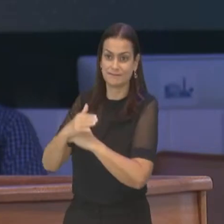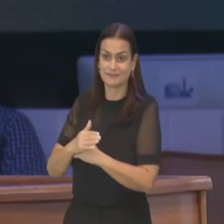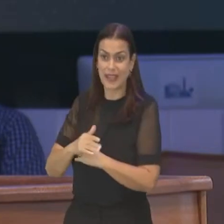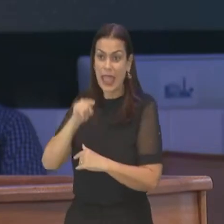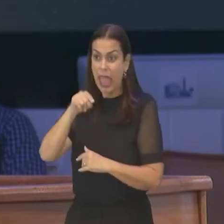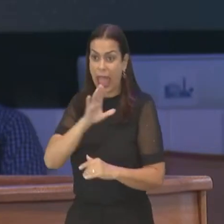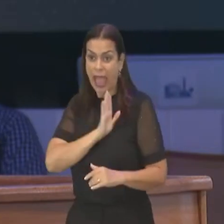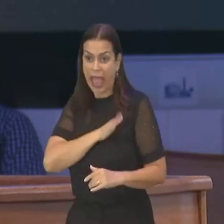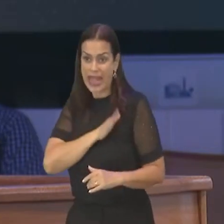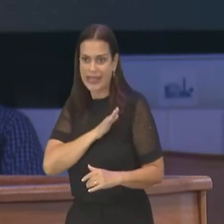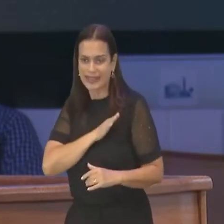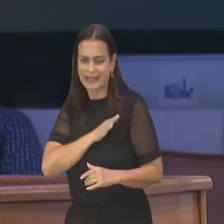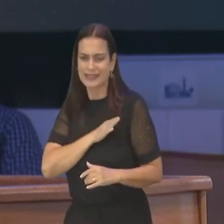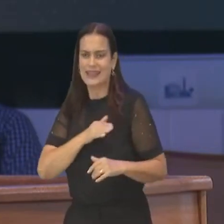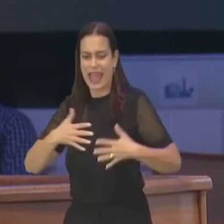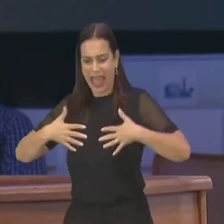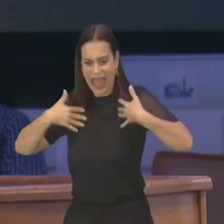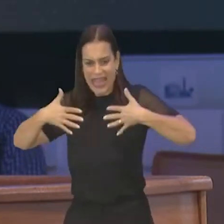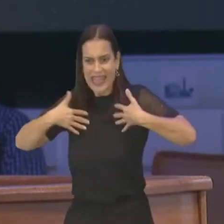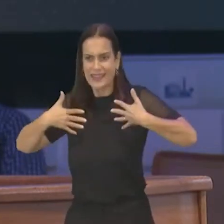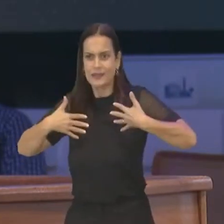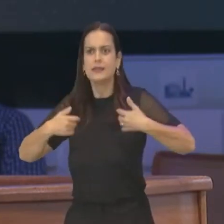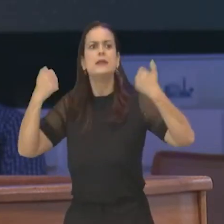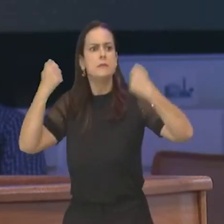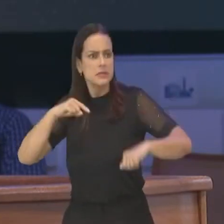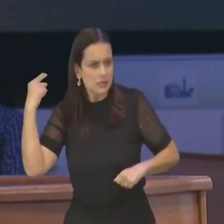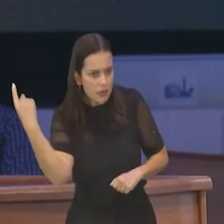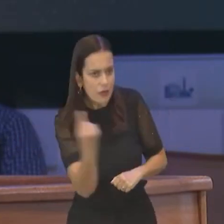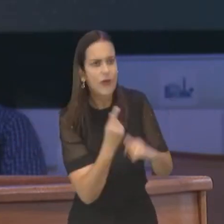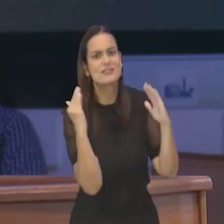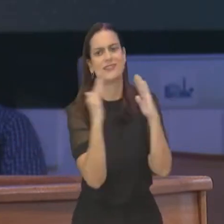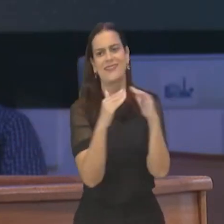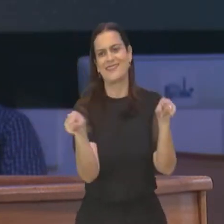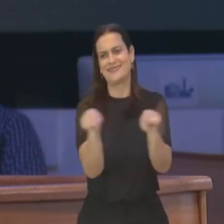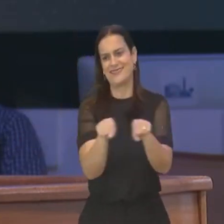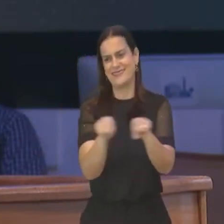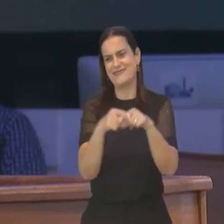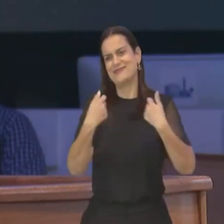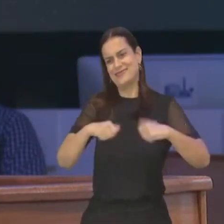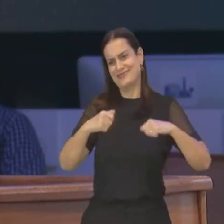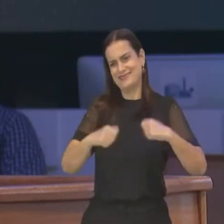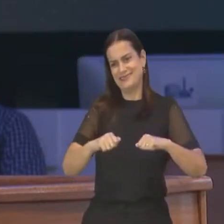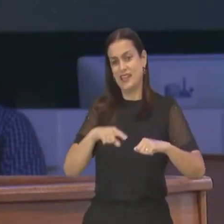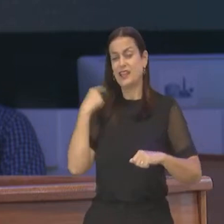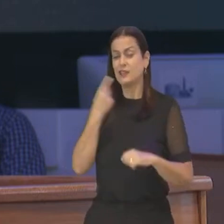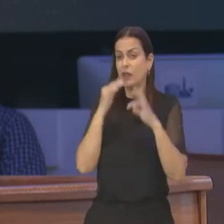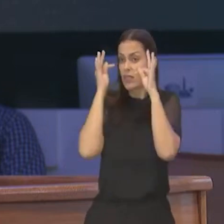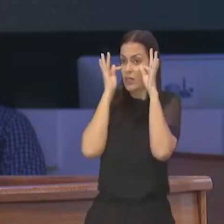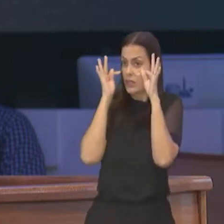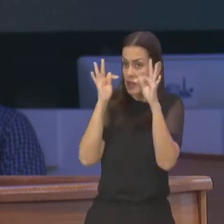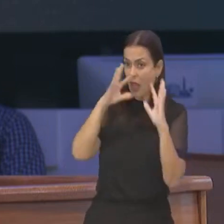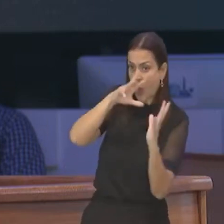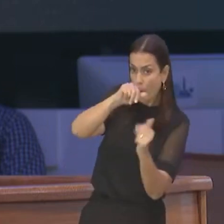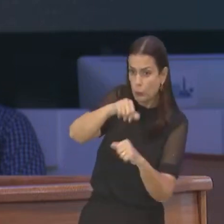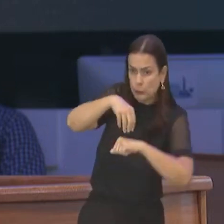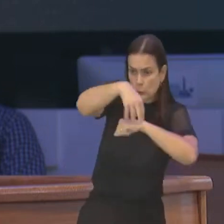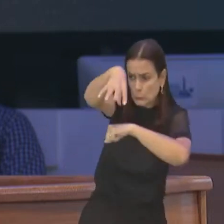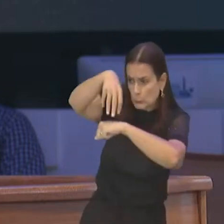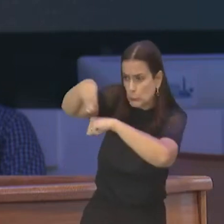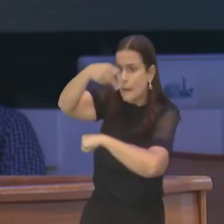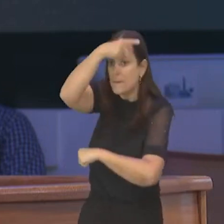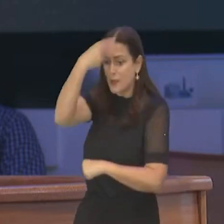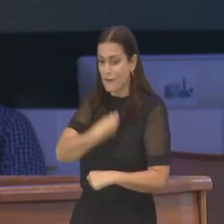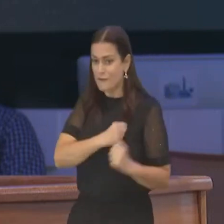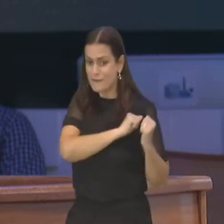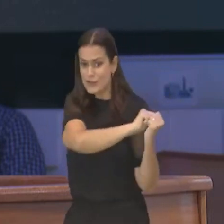deve ser contagiante também em nossa vida, em nossa casa, que possamos testemunhar ao mundo, às pessoas que convivem